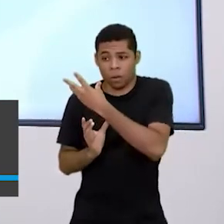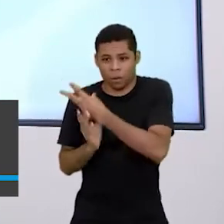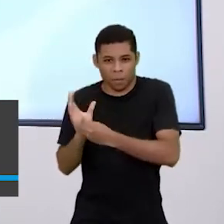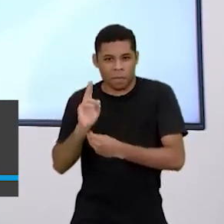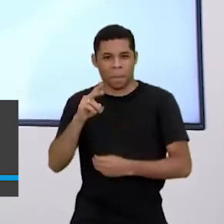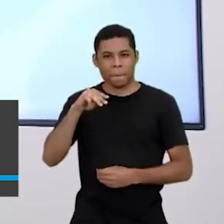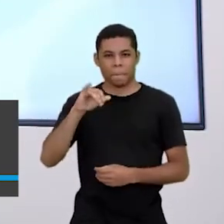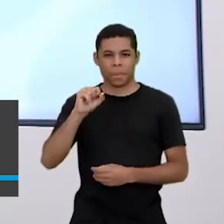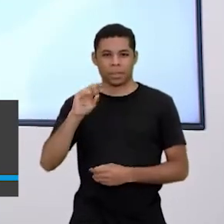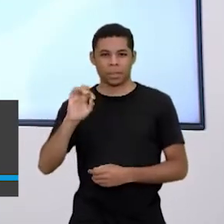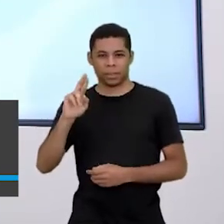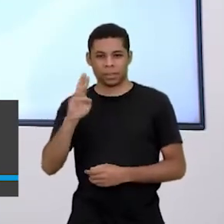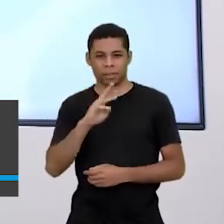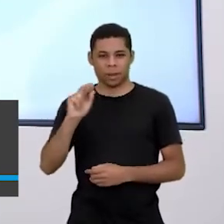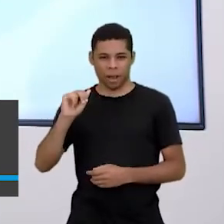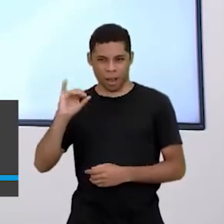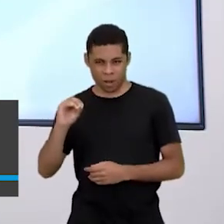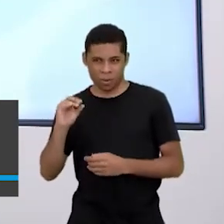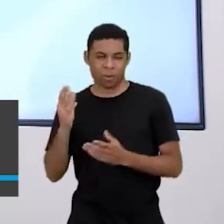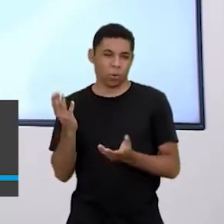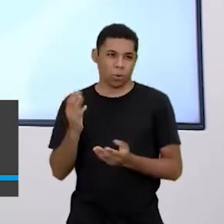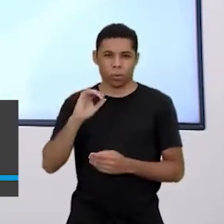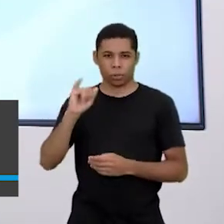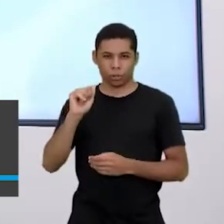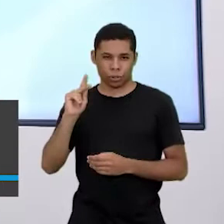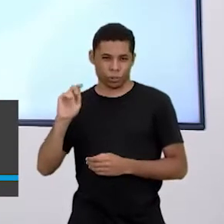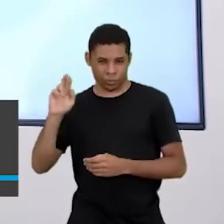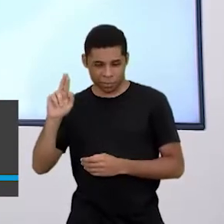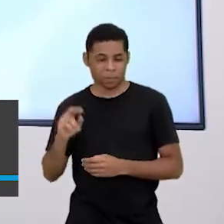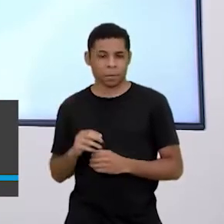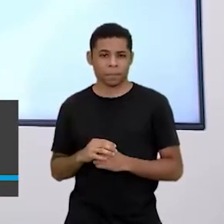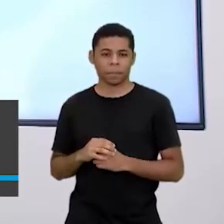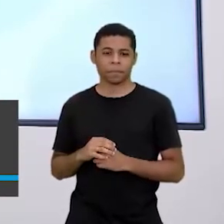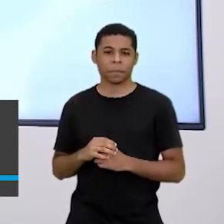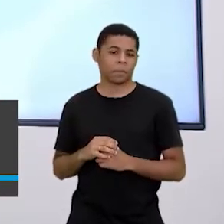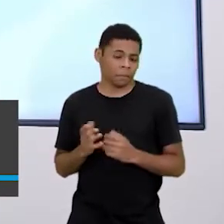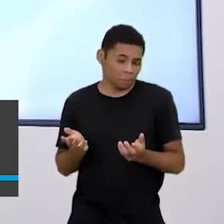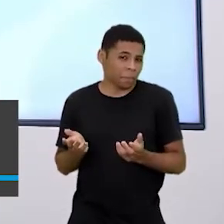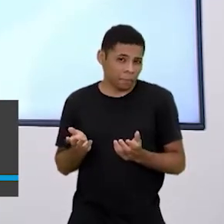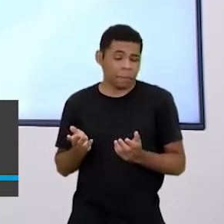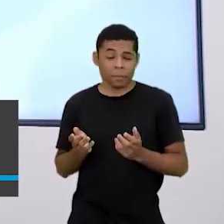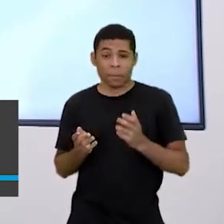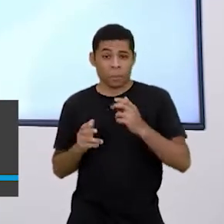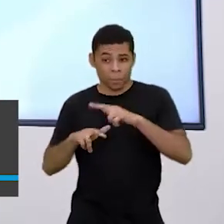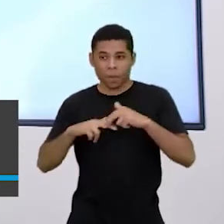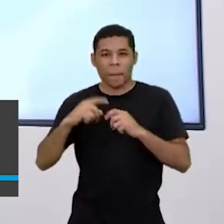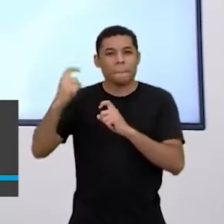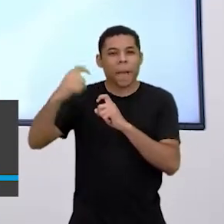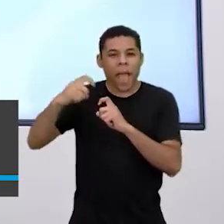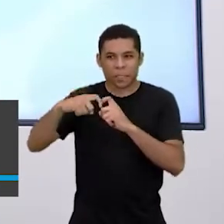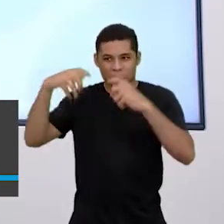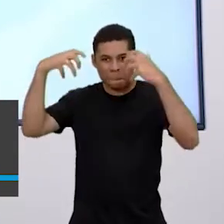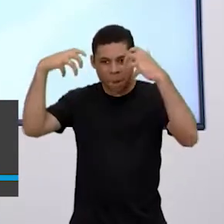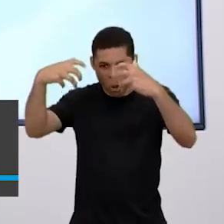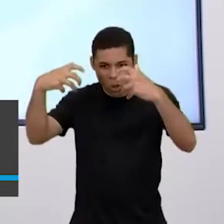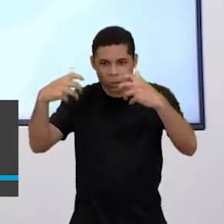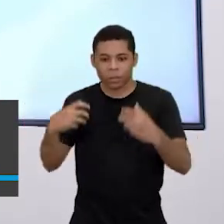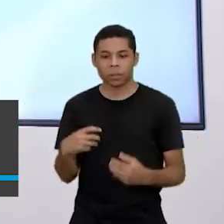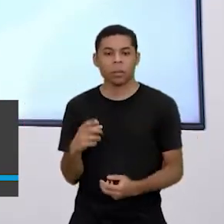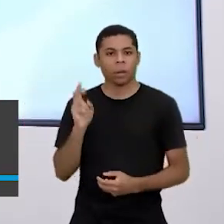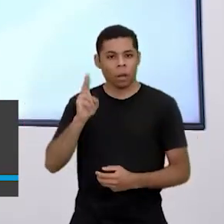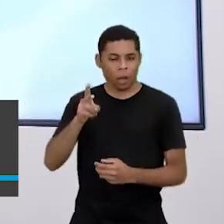né, do Dr. Hyde, Mr. Jekyll. Agora, é o Médico e o Monstro, né? Então, o Médico e o Monstro é uma obra de